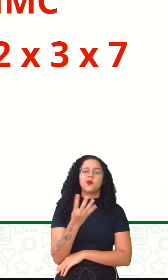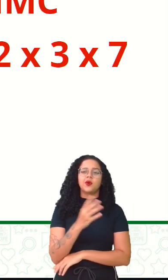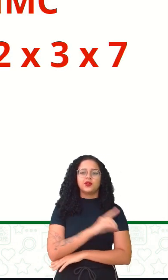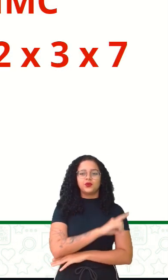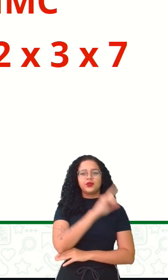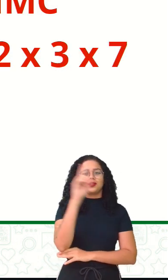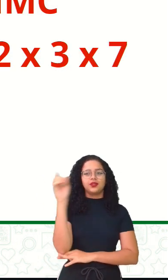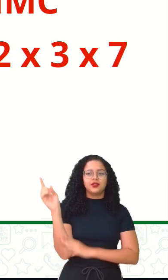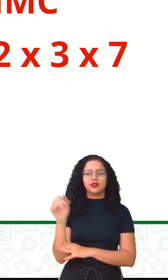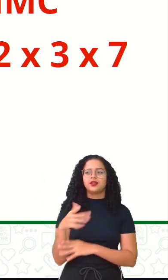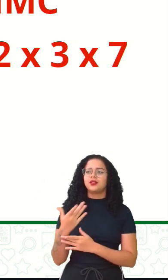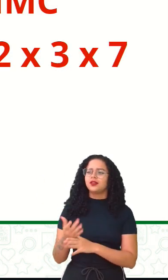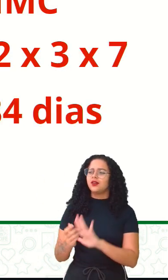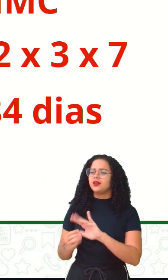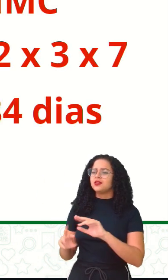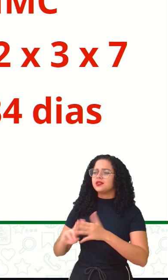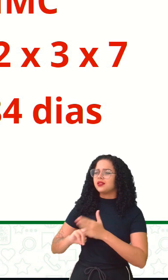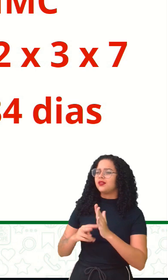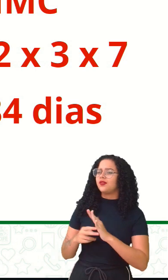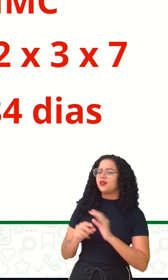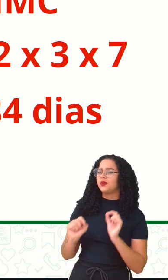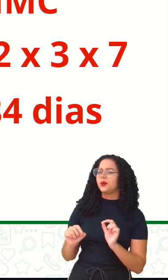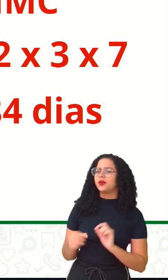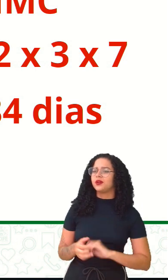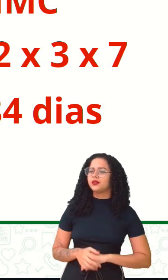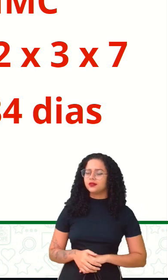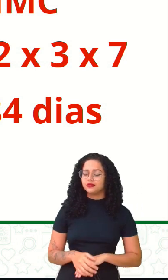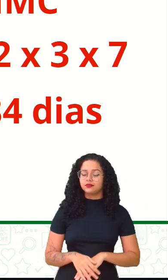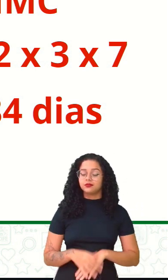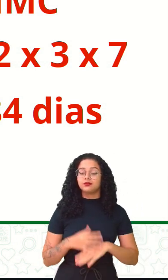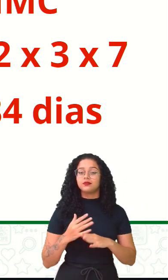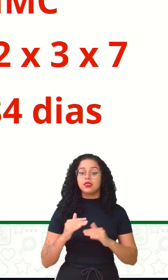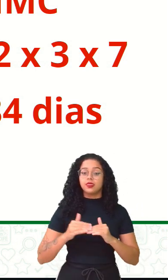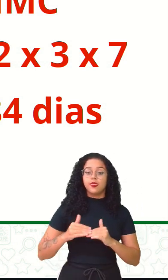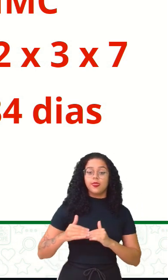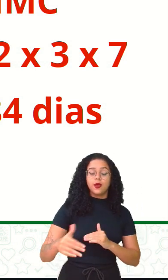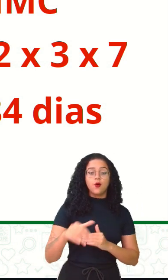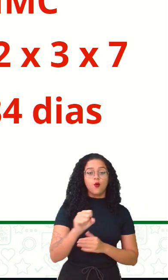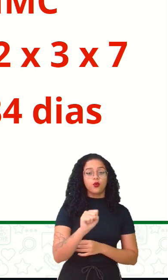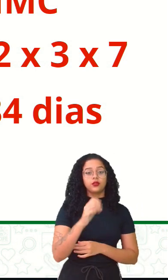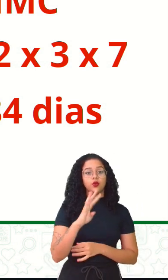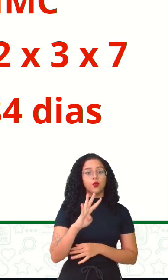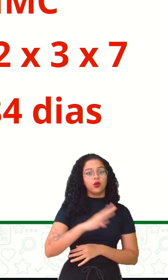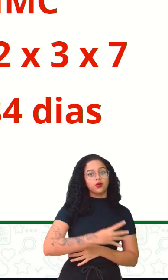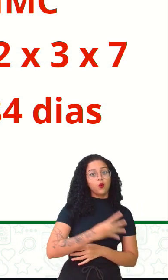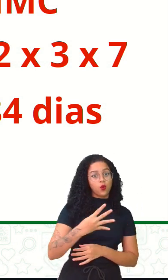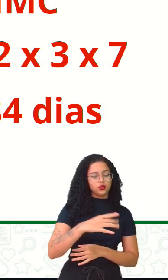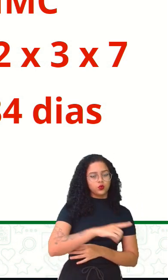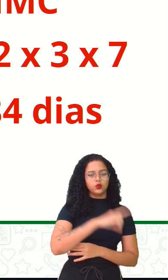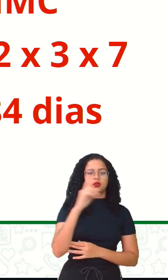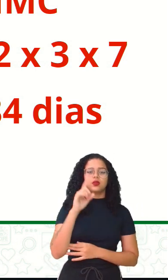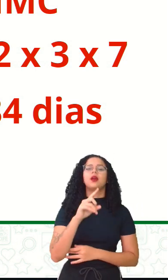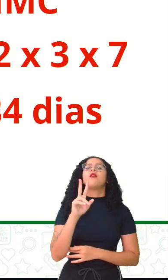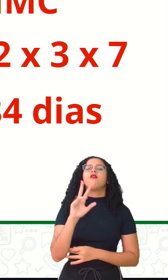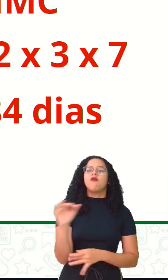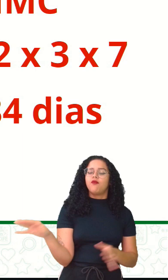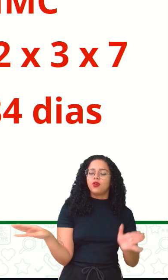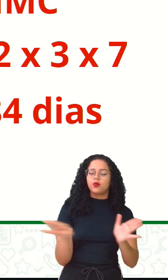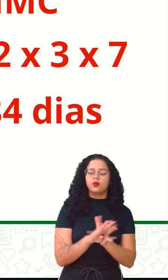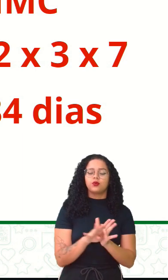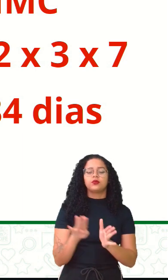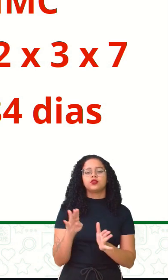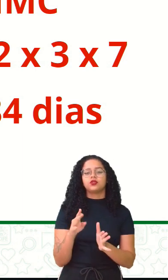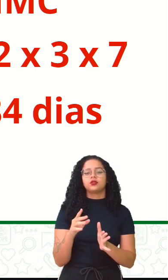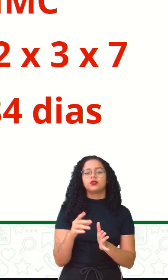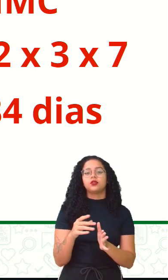84 dias. Ricardinho, significa o quê? Que em 84 dias é que vai acontecer novamente esse encontro desses